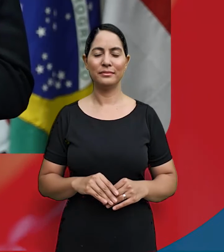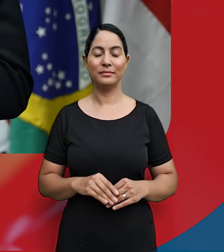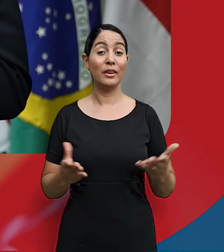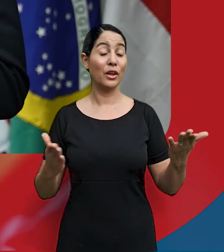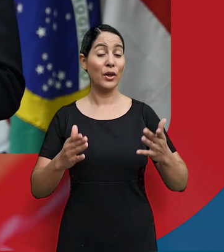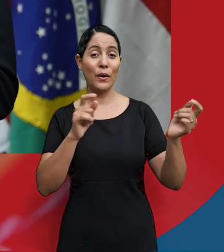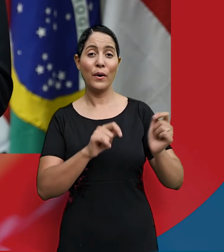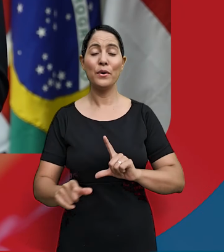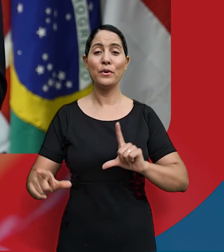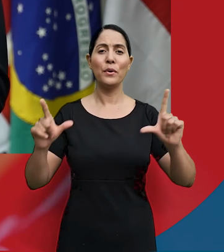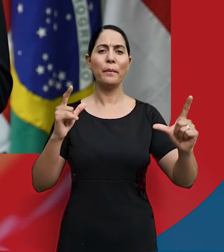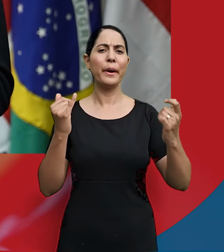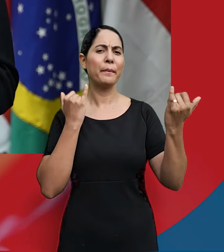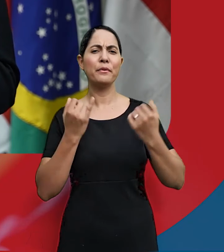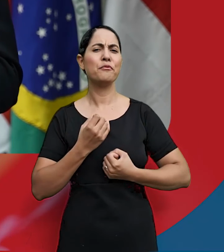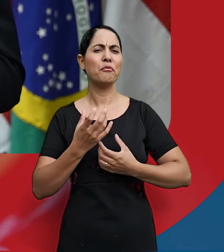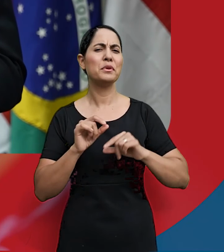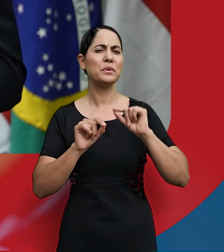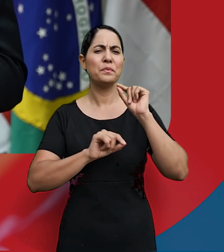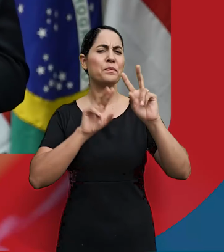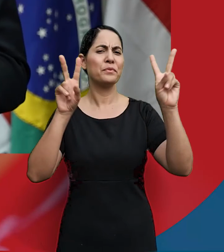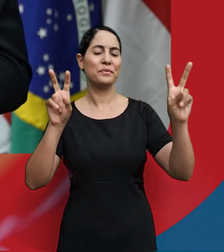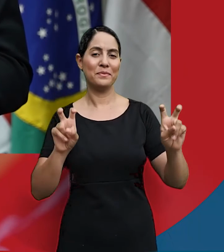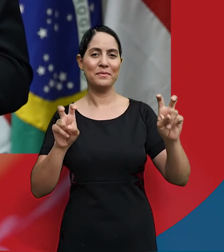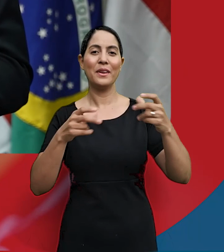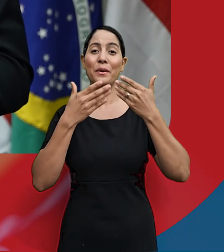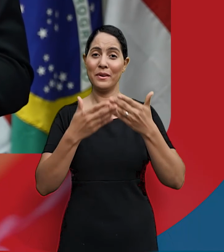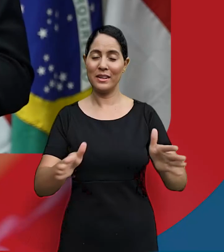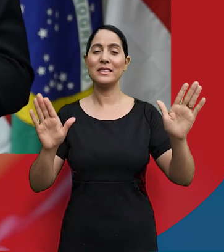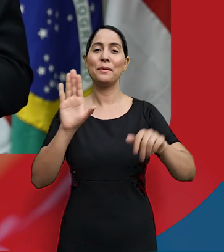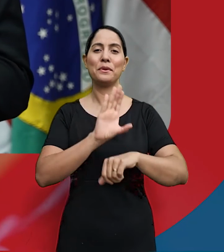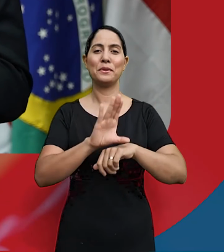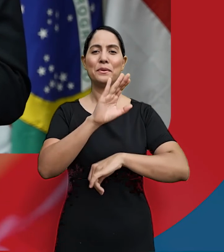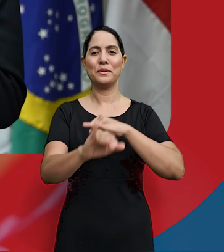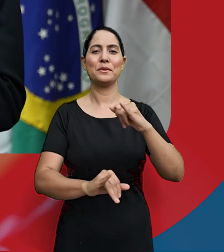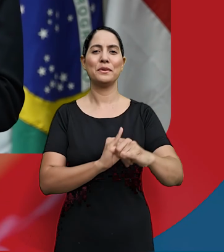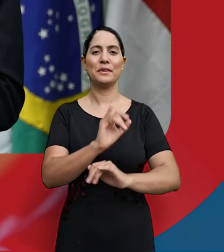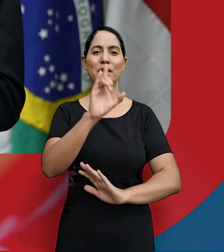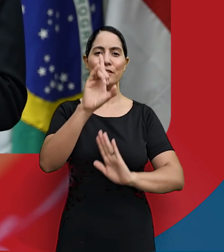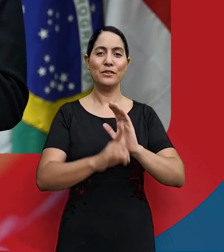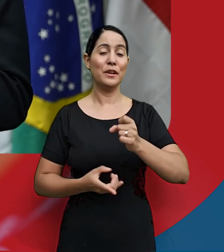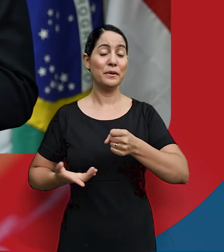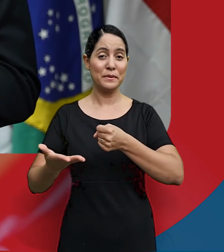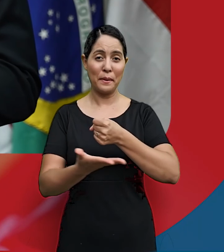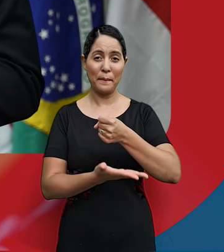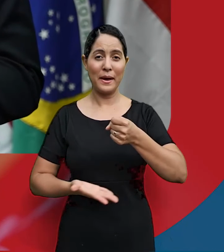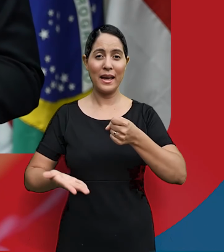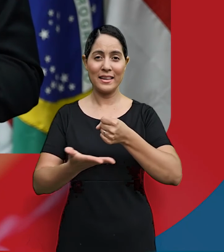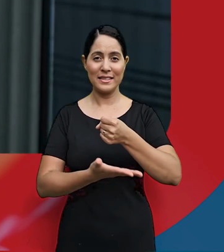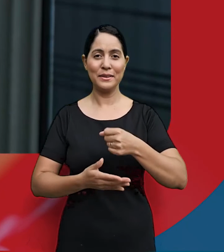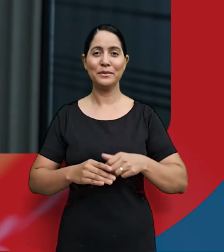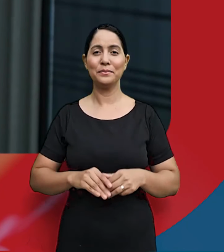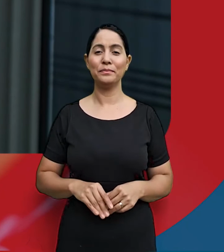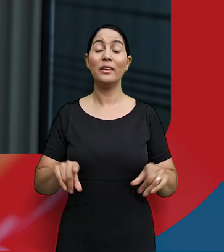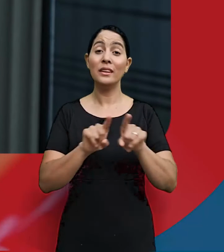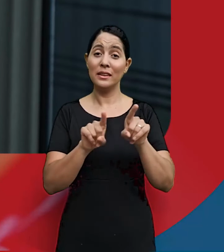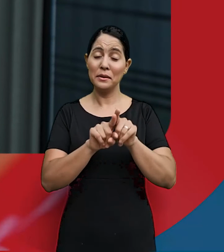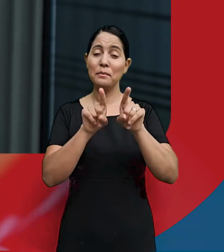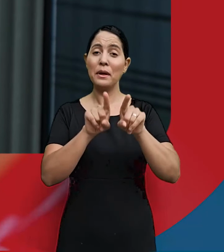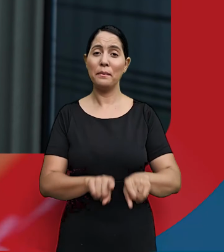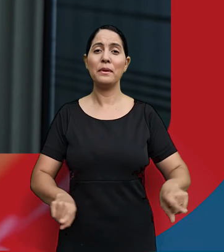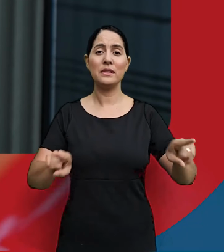No programa de hoje, vamos saber tudo sobre o lançamento do curso online de Direitos Fundamentais. A